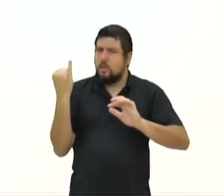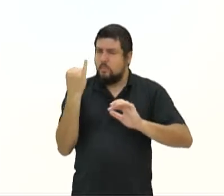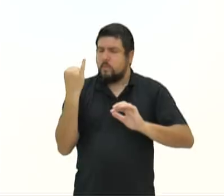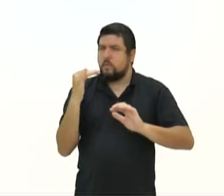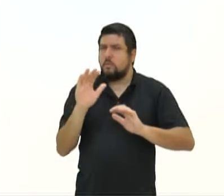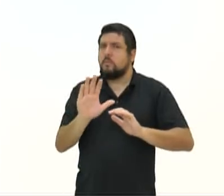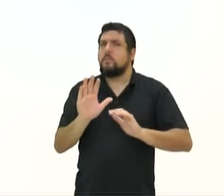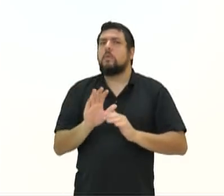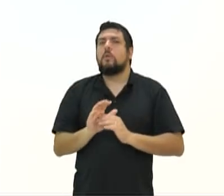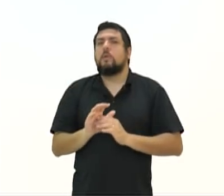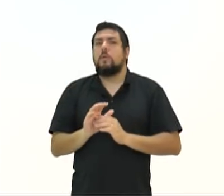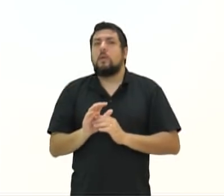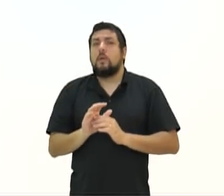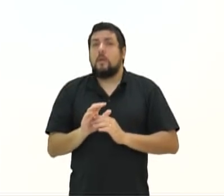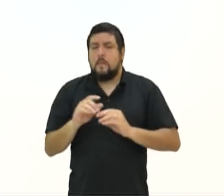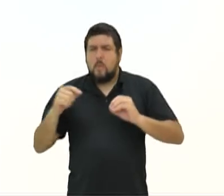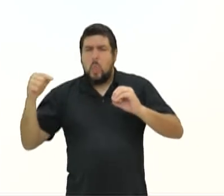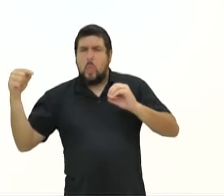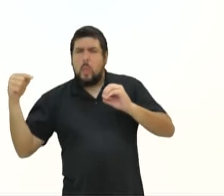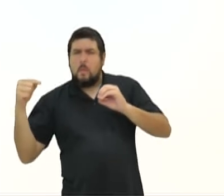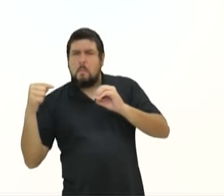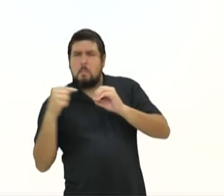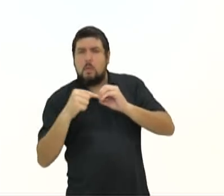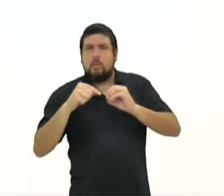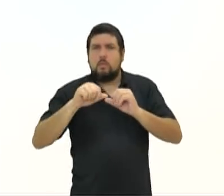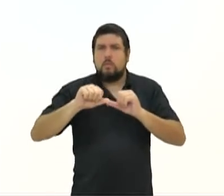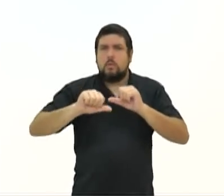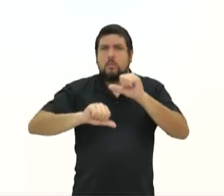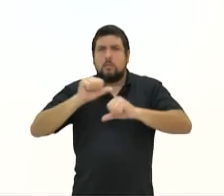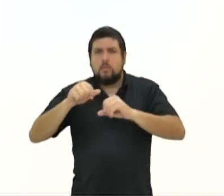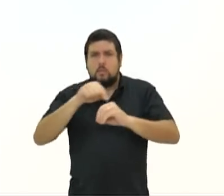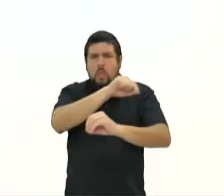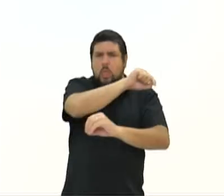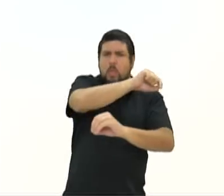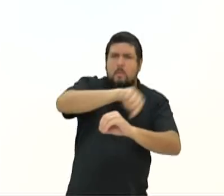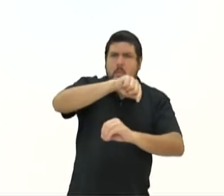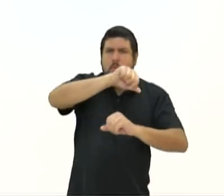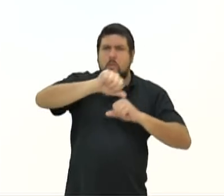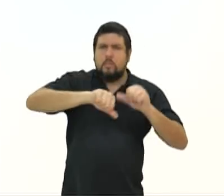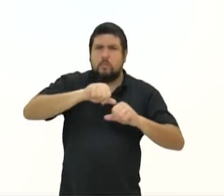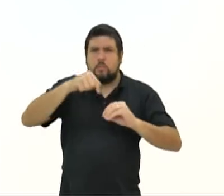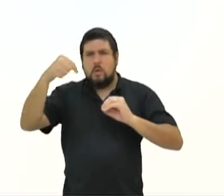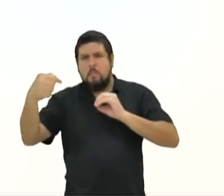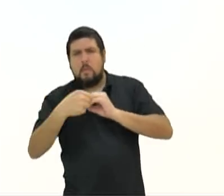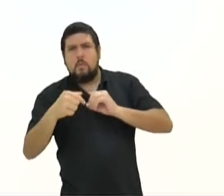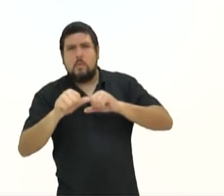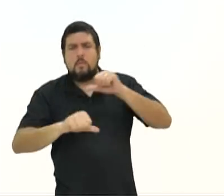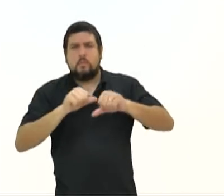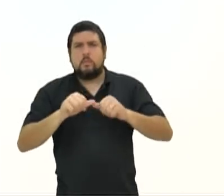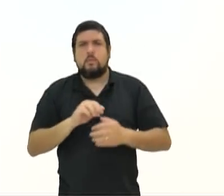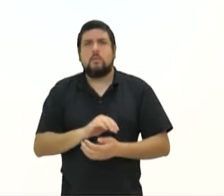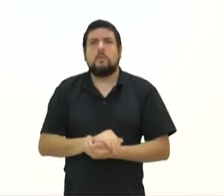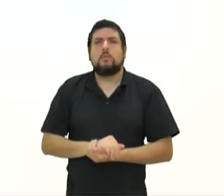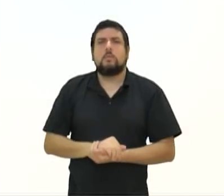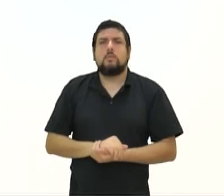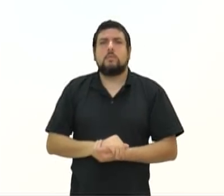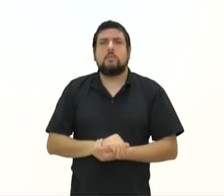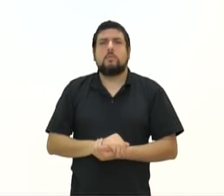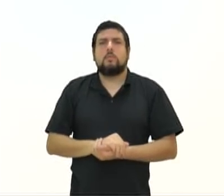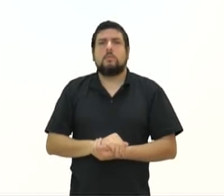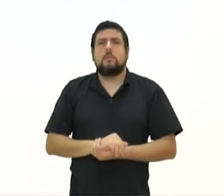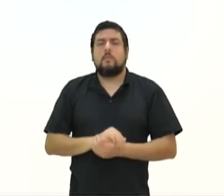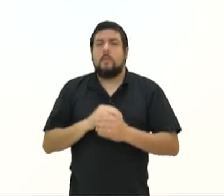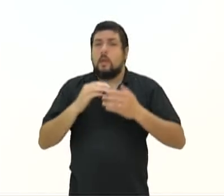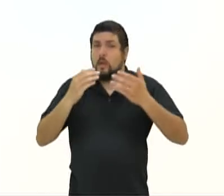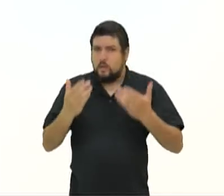eles fizeram grandes modificações na superfície do planeta. Então, tendo grandes quantidades de